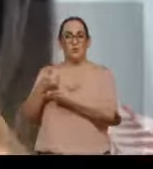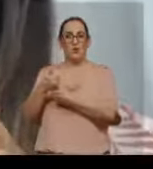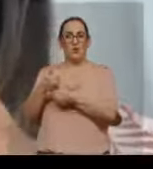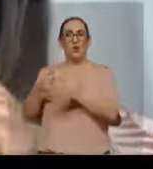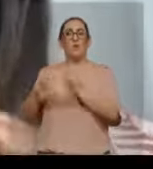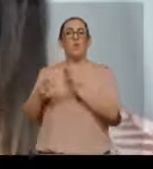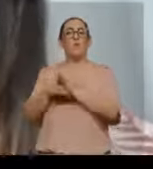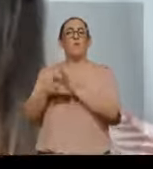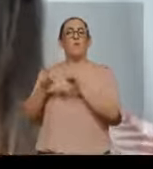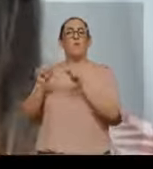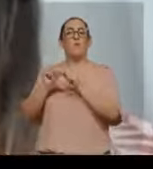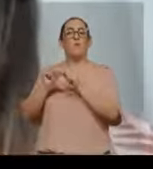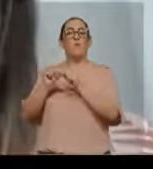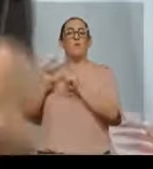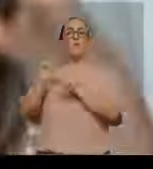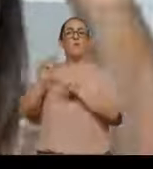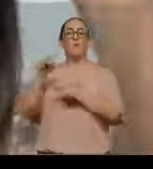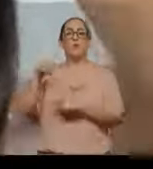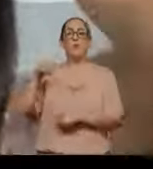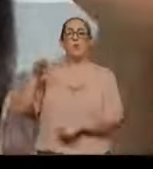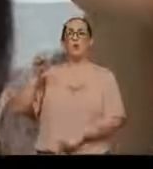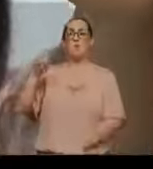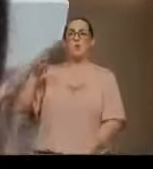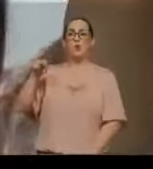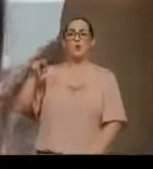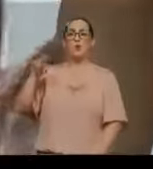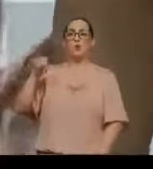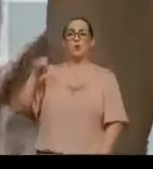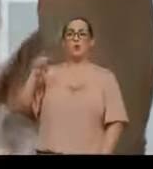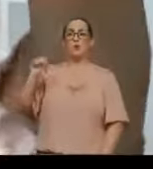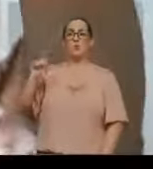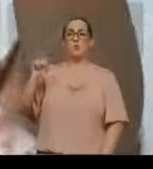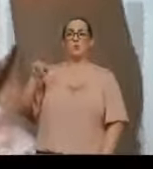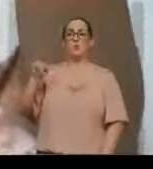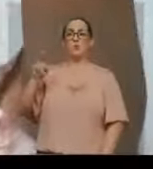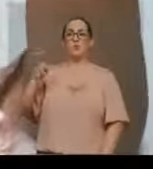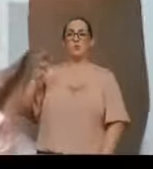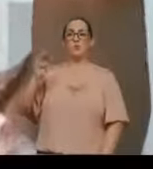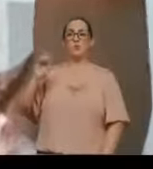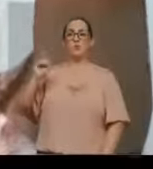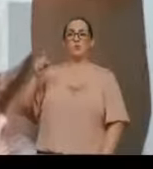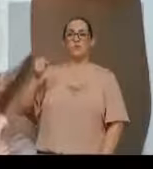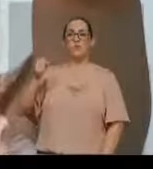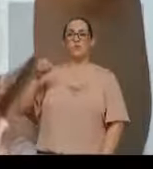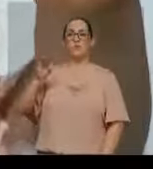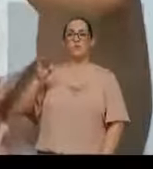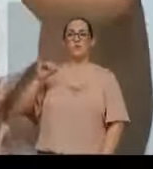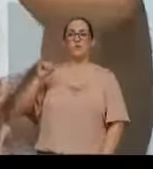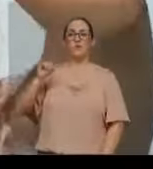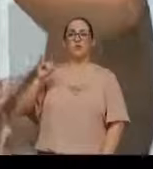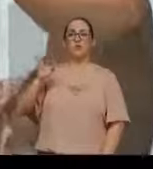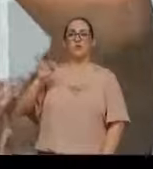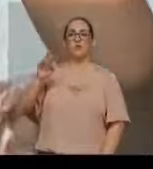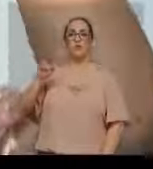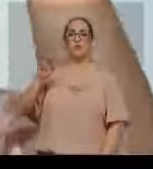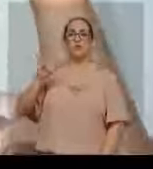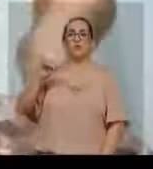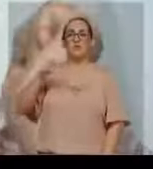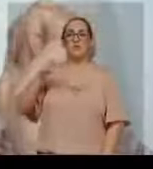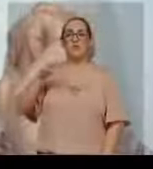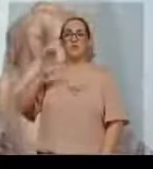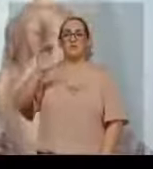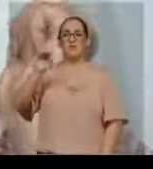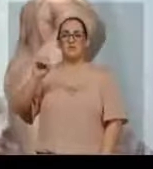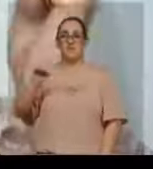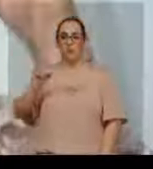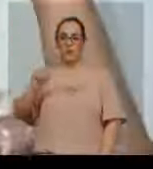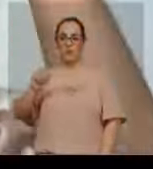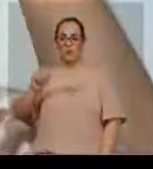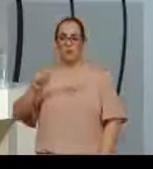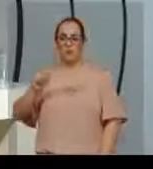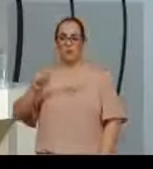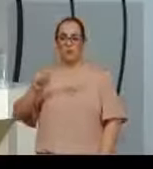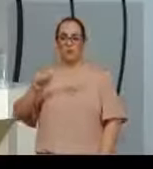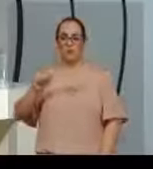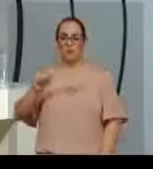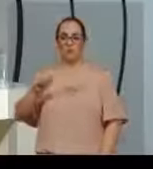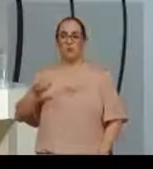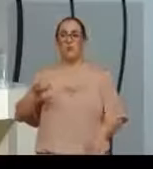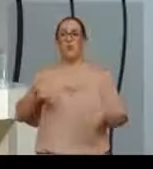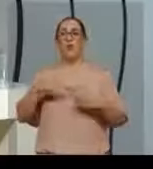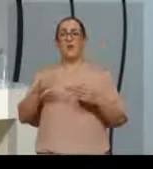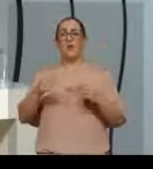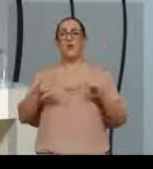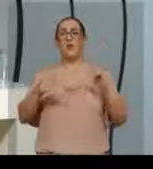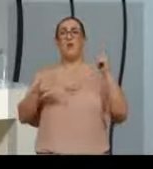uma monossubstituição. Aqui eu tirei outro hidrogênio e coloquei outro Cl, outro cloro. Então, eu